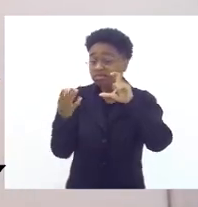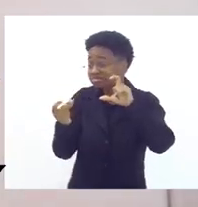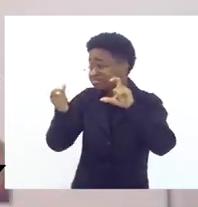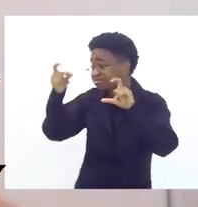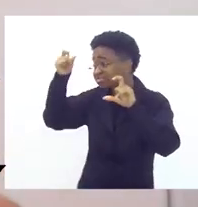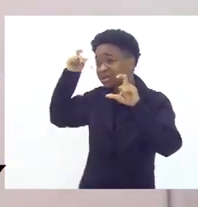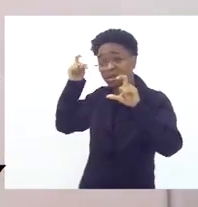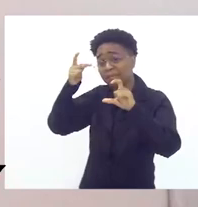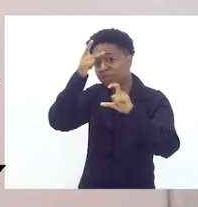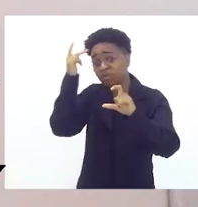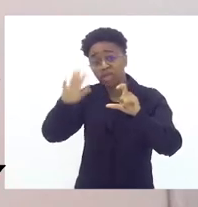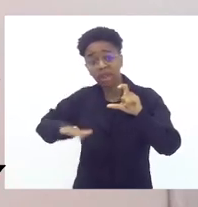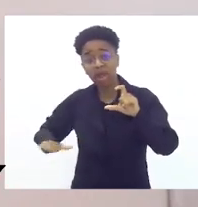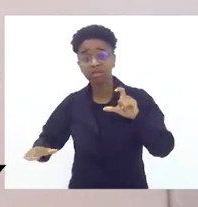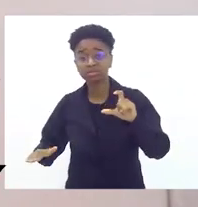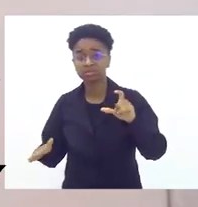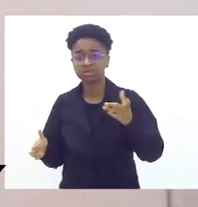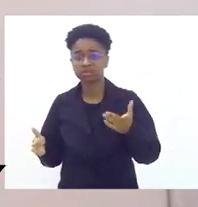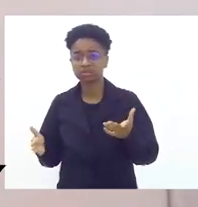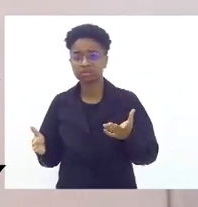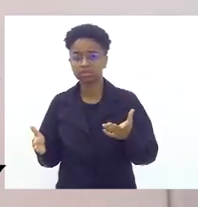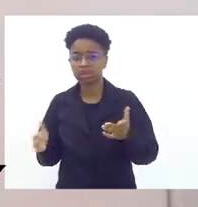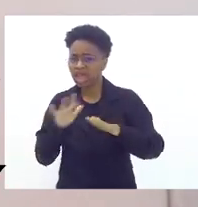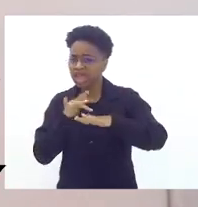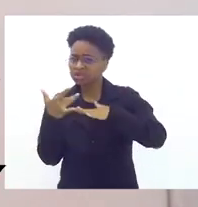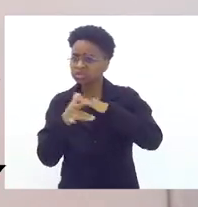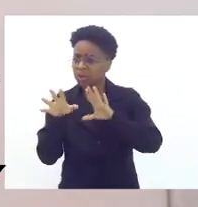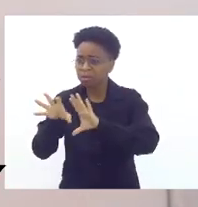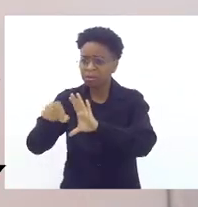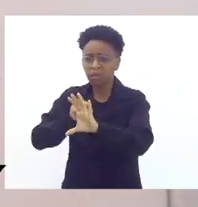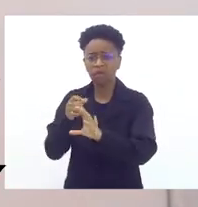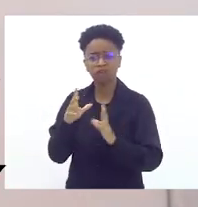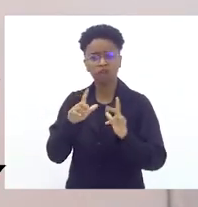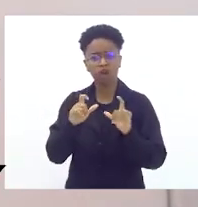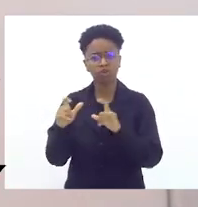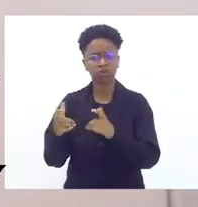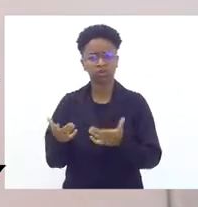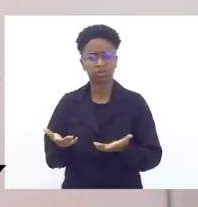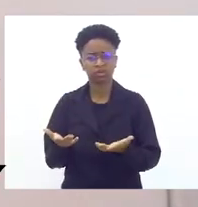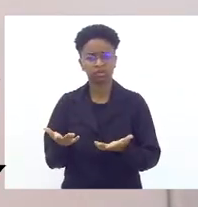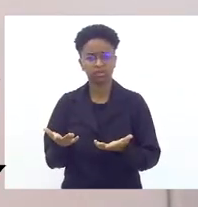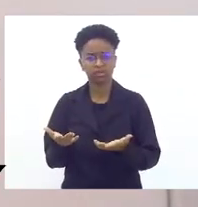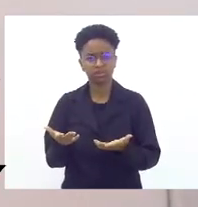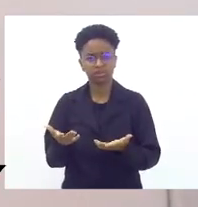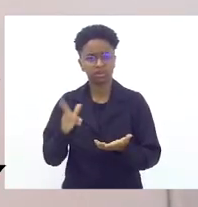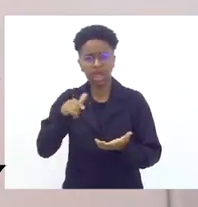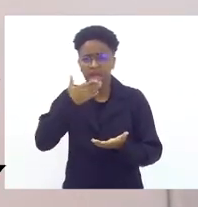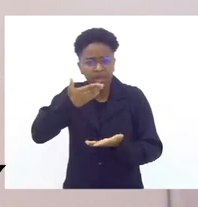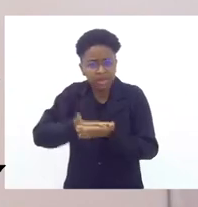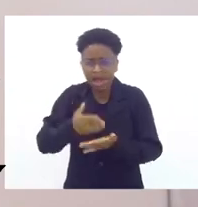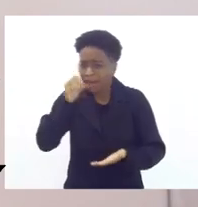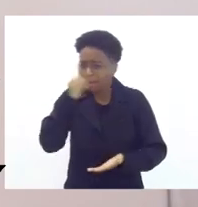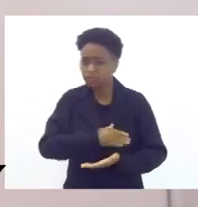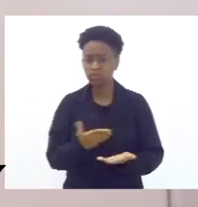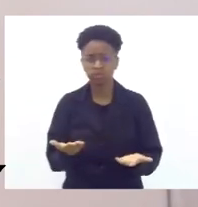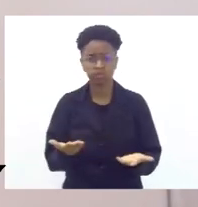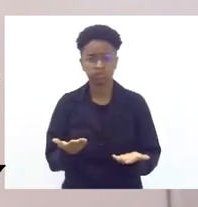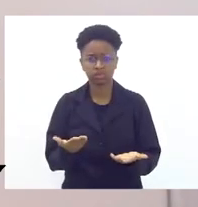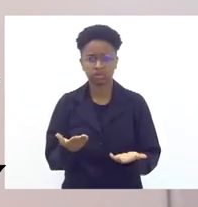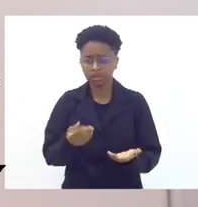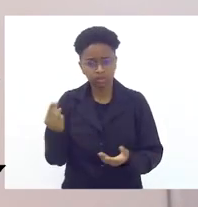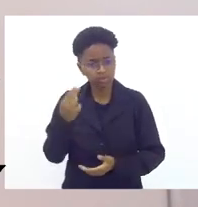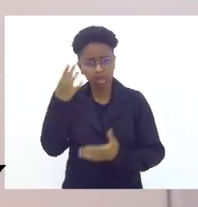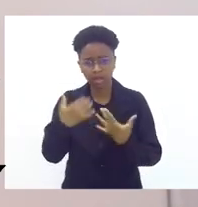fotos retiradas de redes sociais gente é um escândalo isso é um